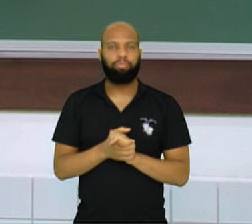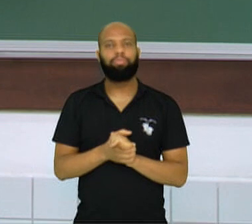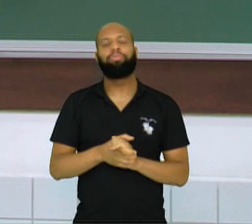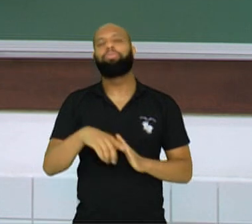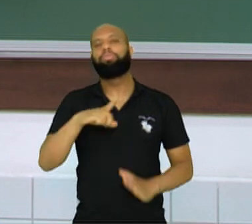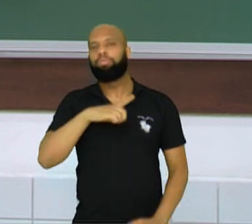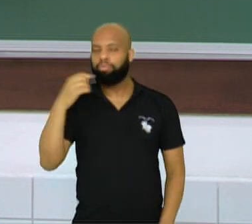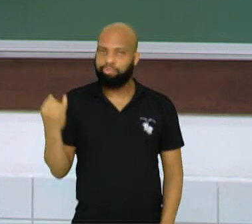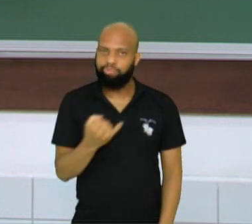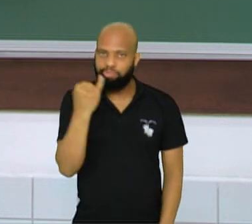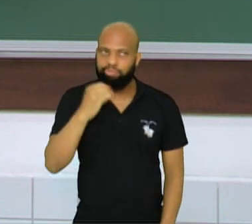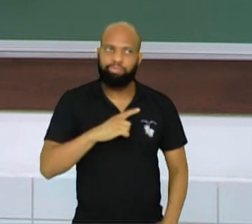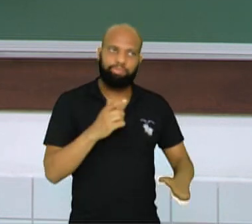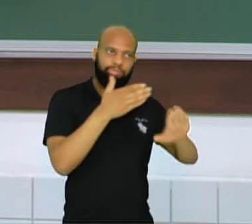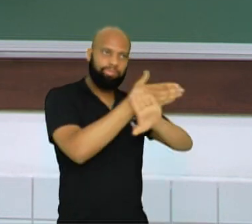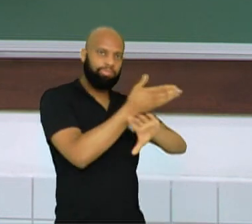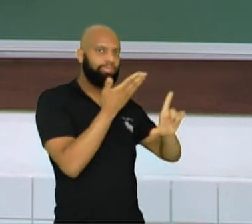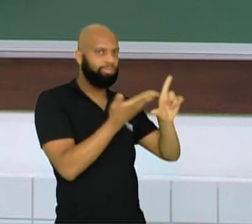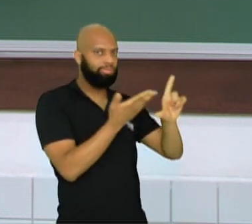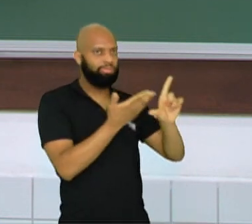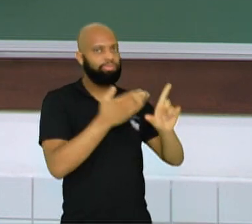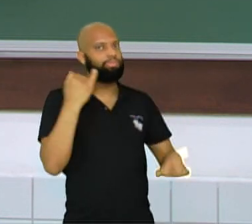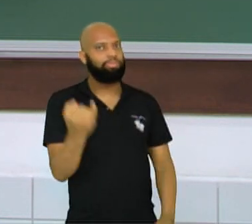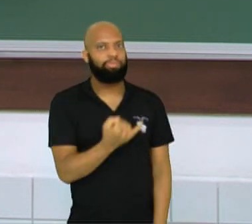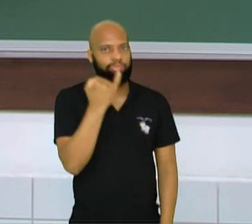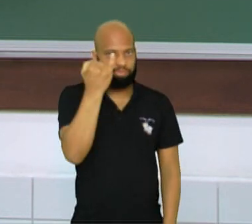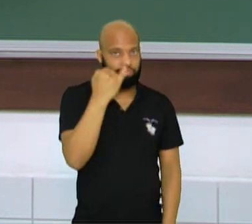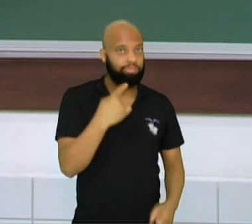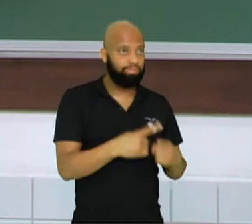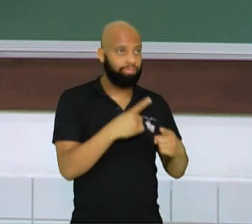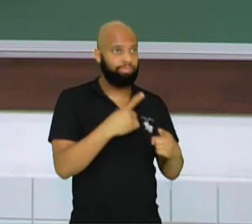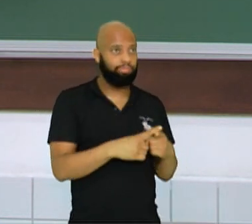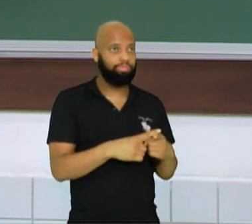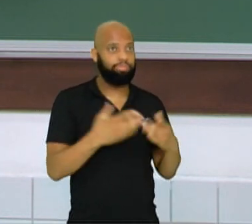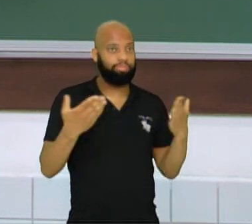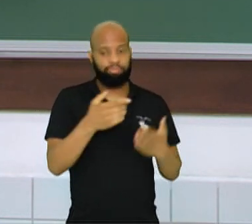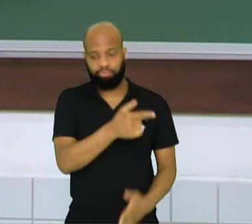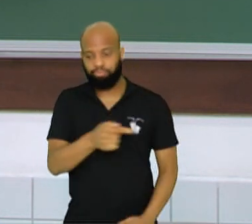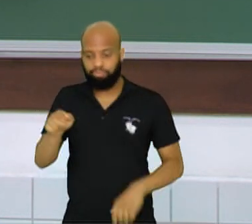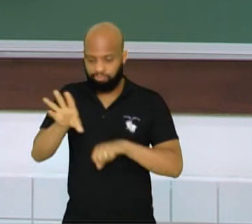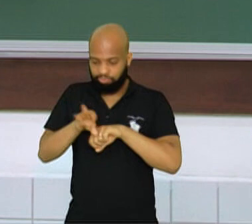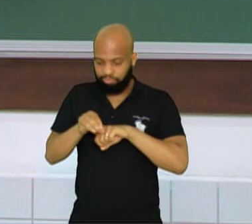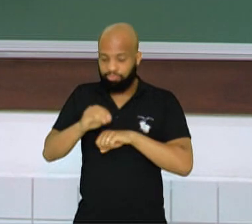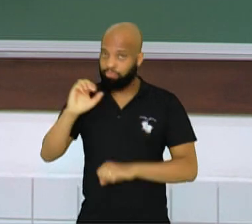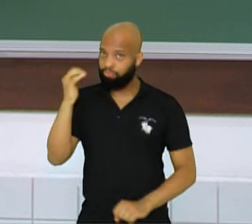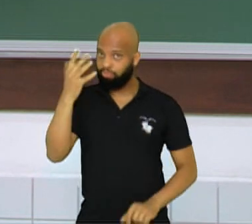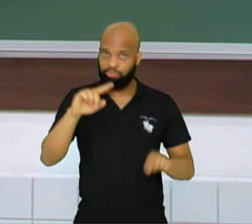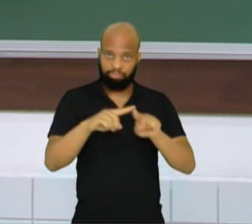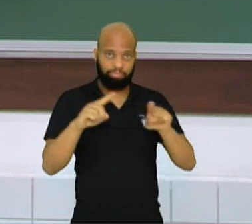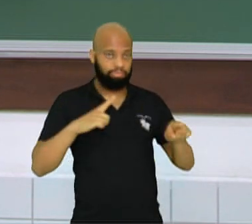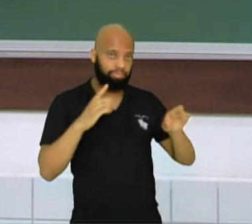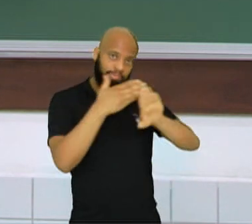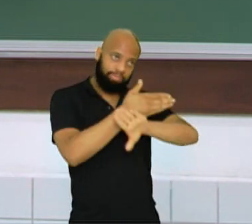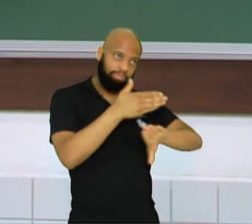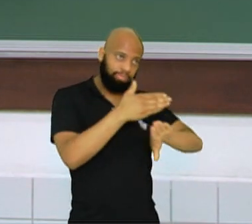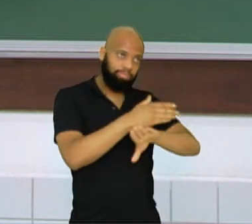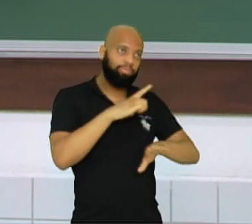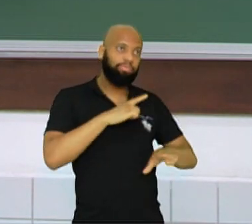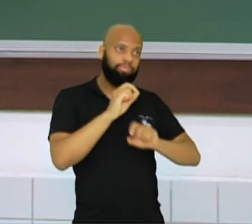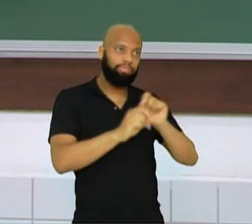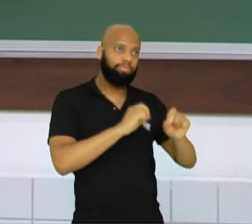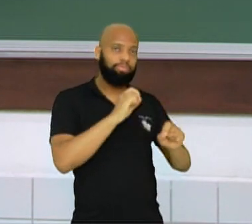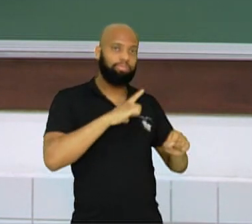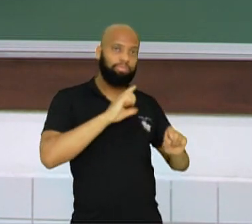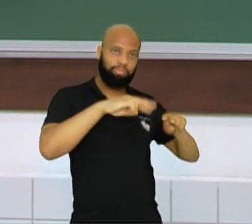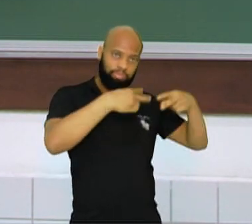vocês esqueçam de fazer o registro de vocês no Classroom, porque a Semana do Conhecimento está rolando, mas vocês têm que ir lá, clicar no